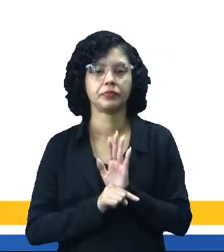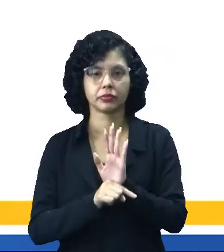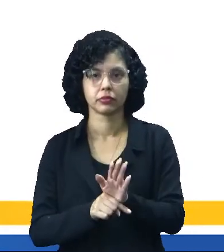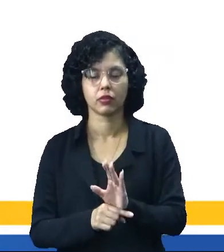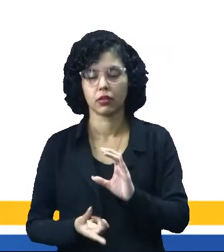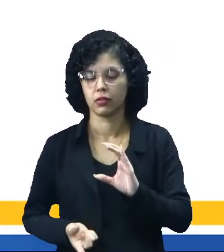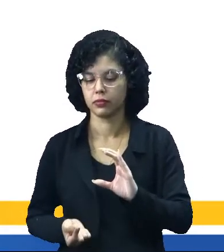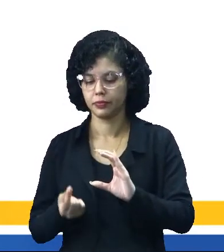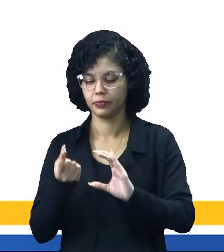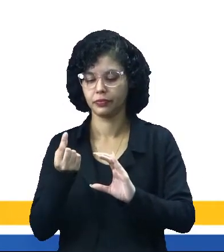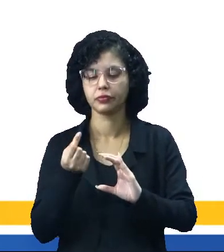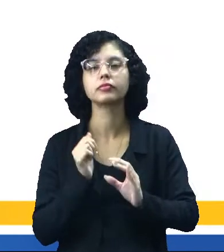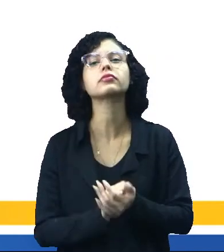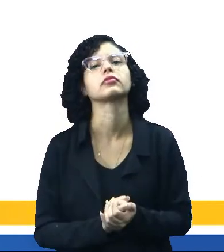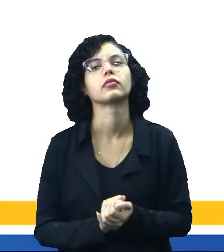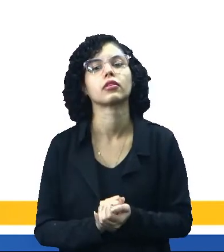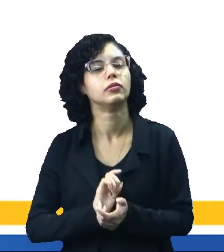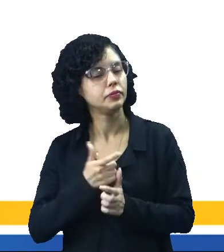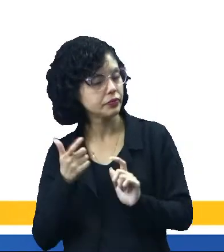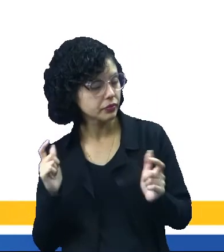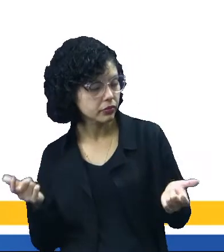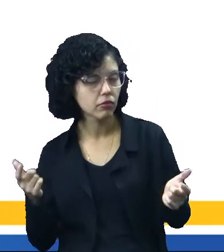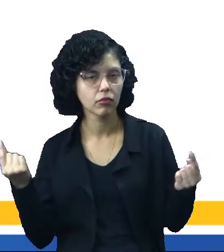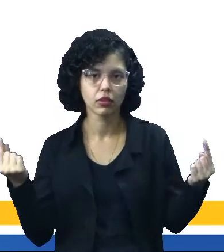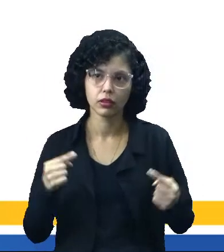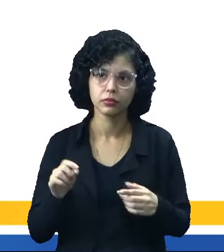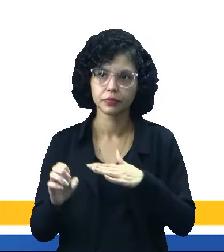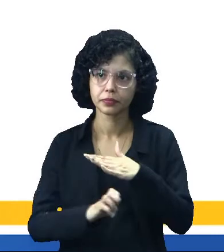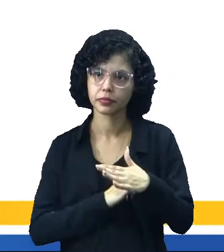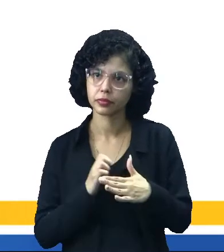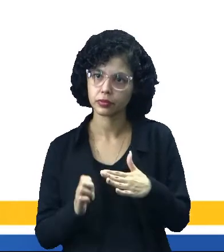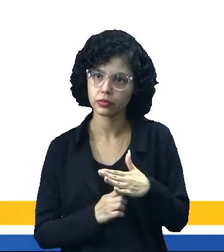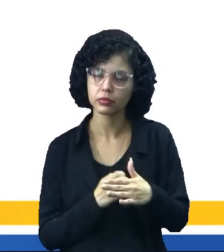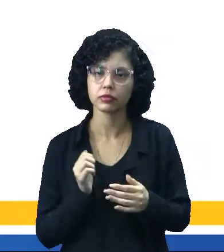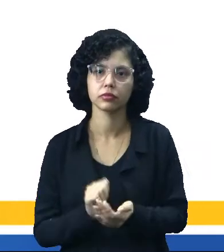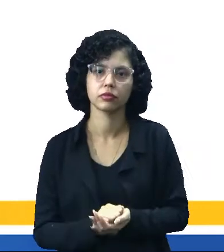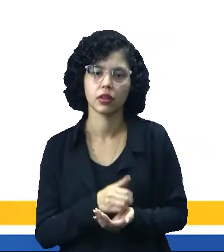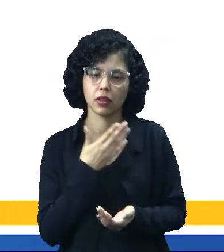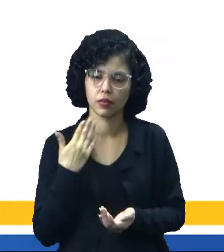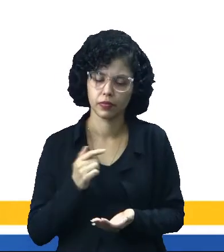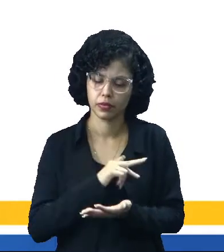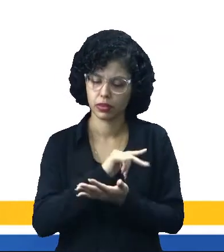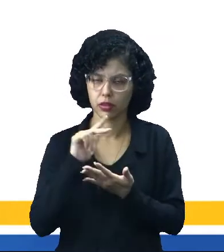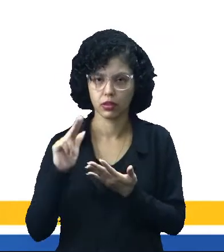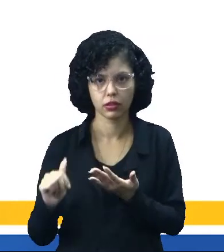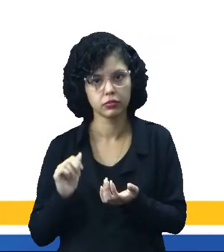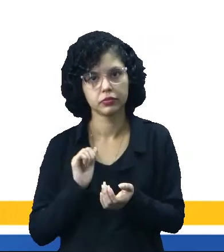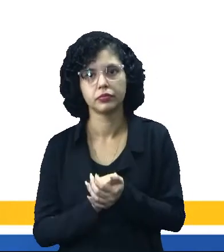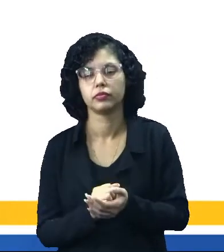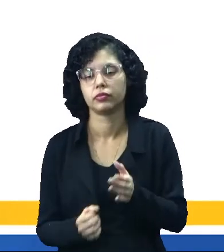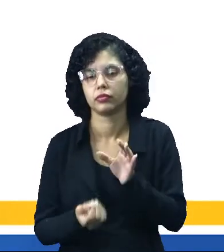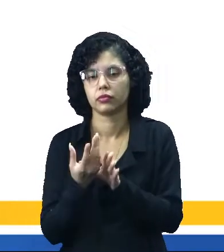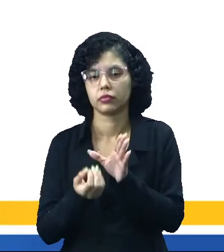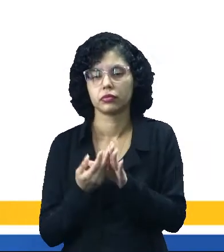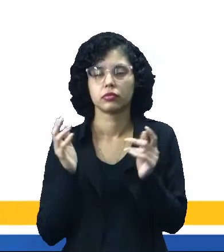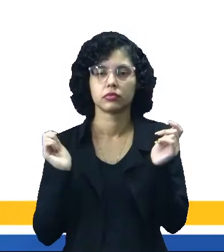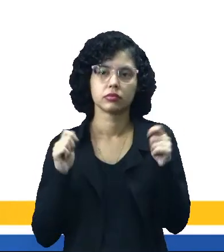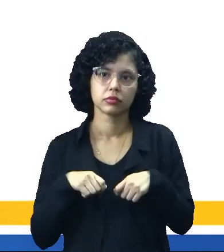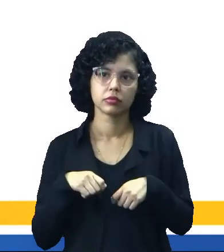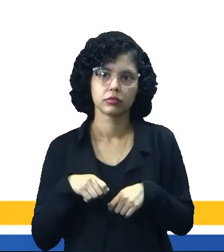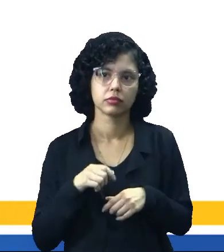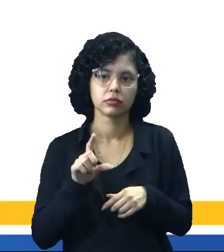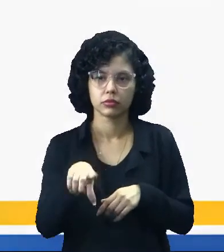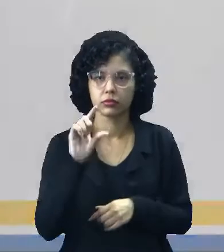sistema capitalista. A alta concorrência entre as empresas, né, a diversidade dos produtos, os serviços oferecidos, né, possibilitam